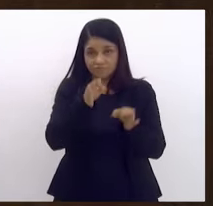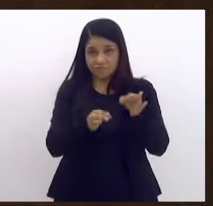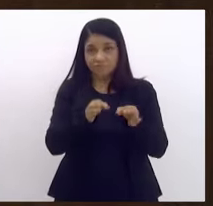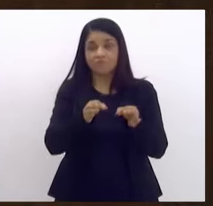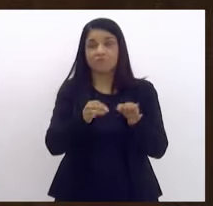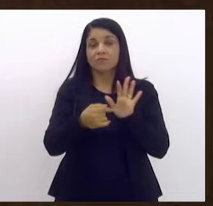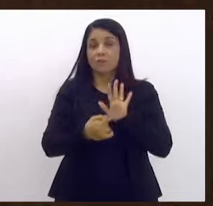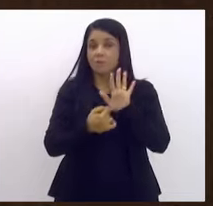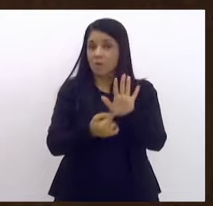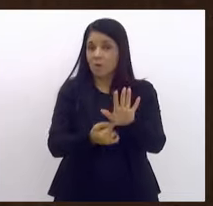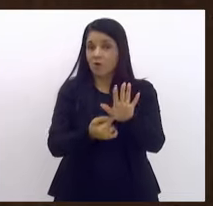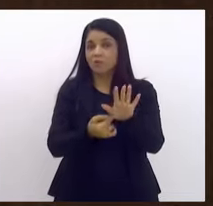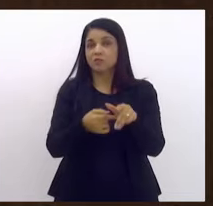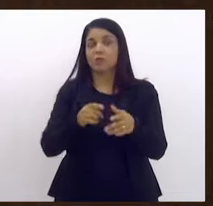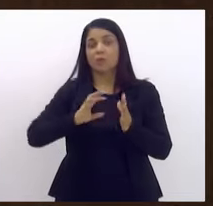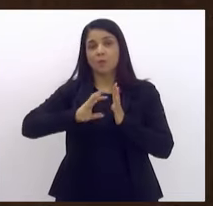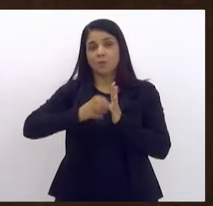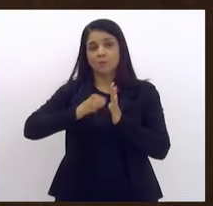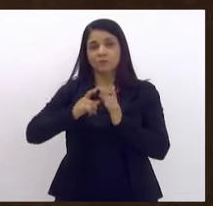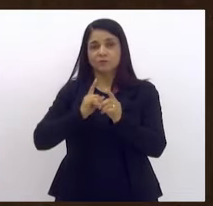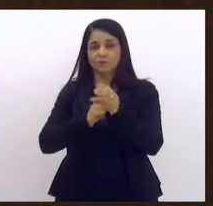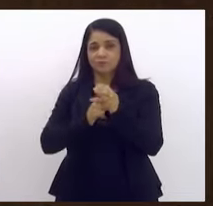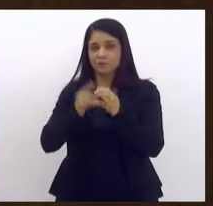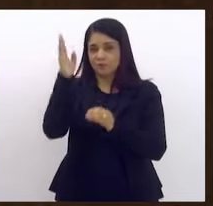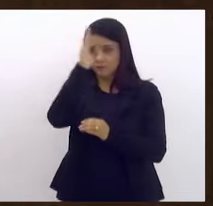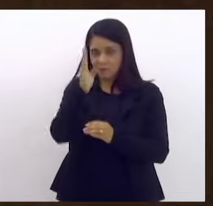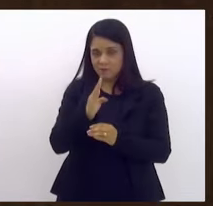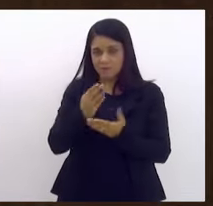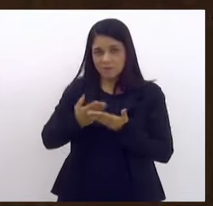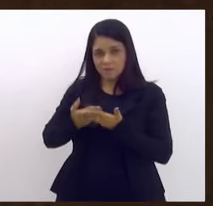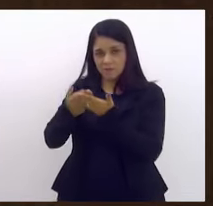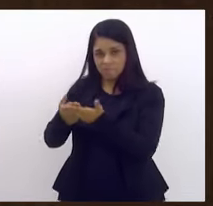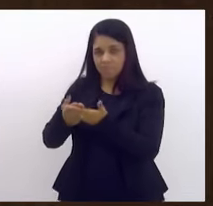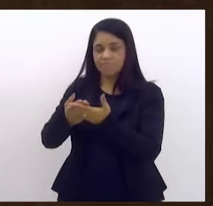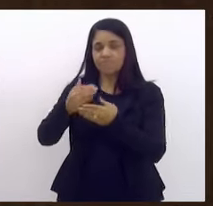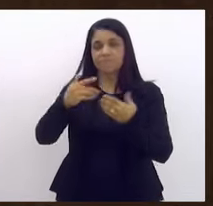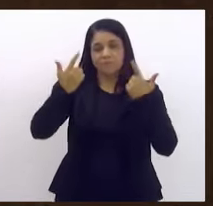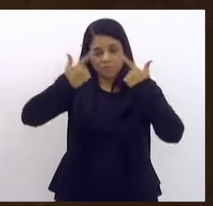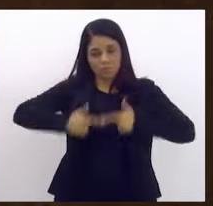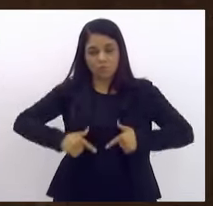equívoco, a bancada do Partido Comunista do Brasil encaminha a abstenção.